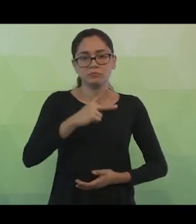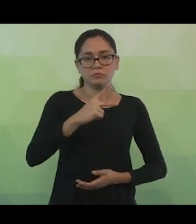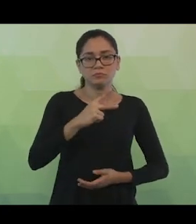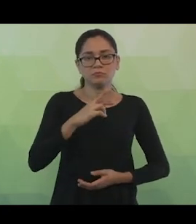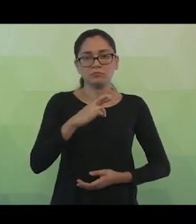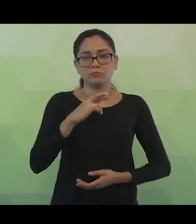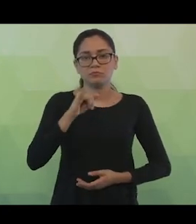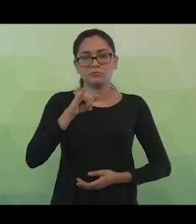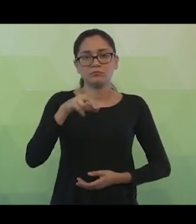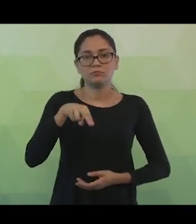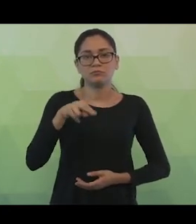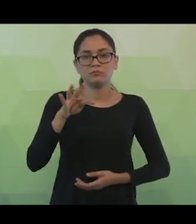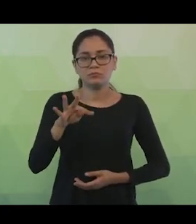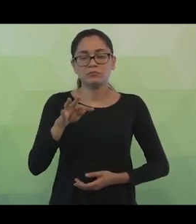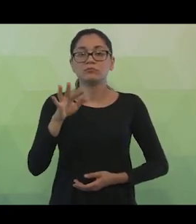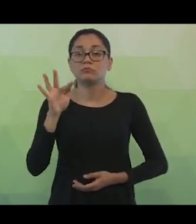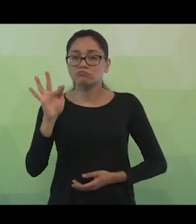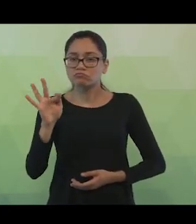printf,